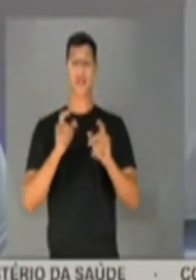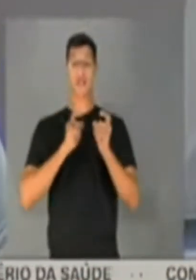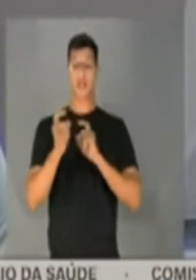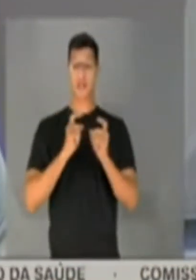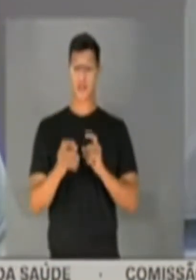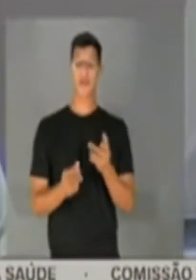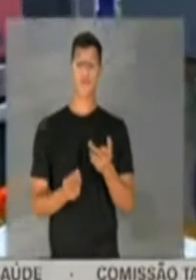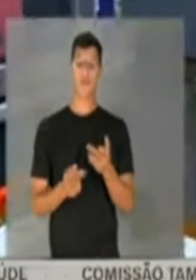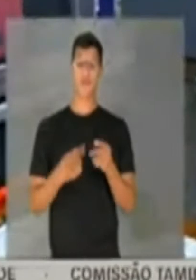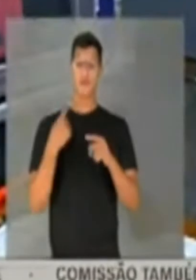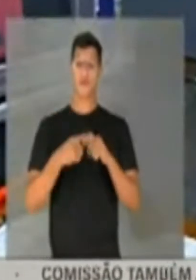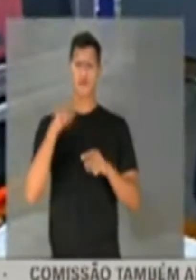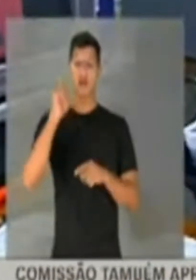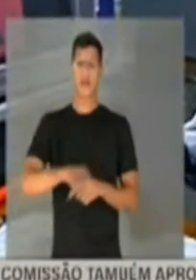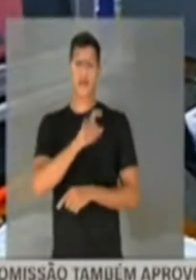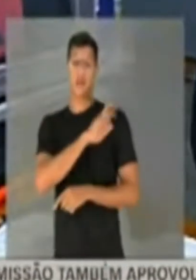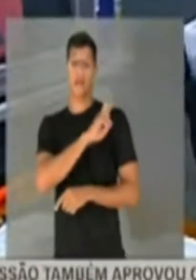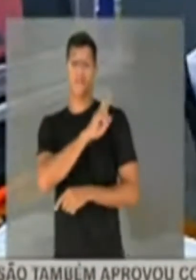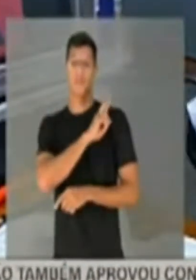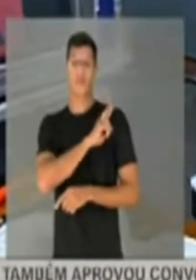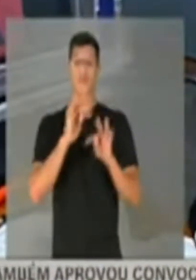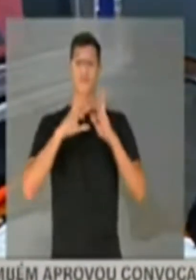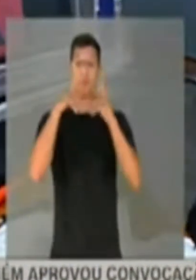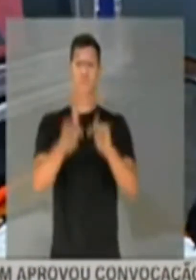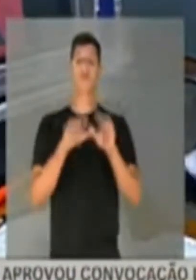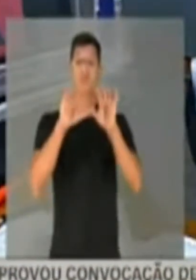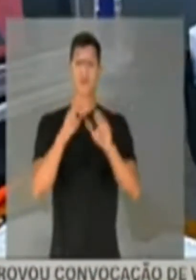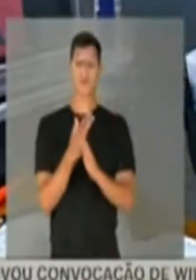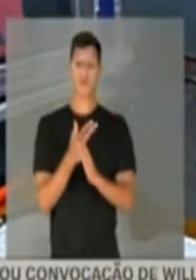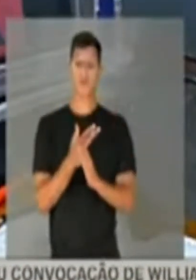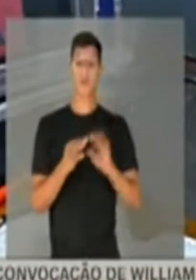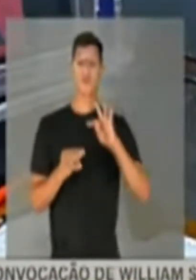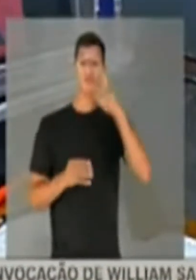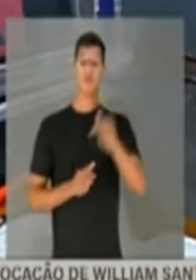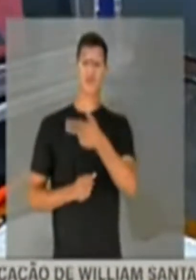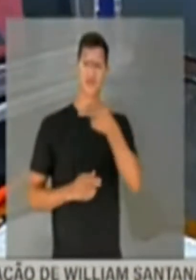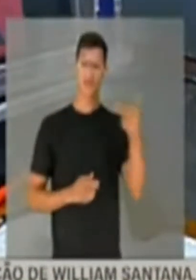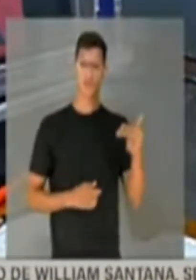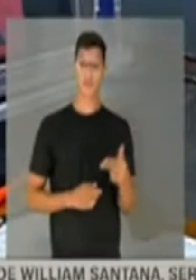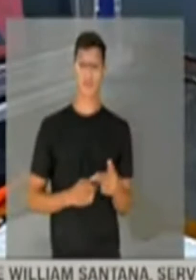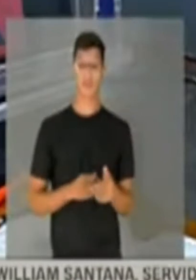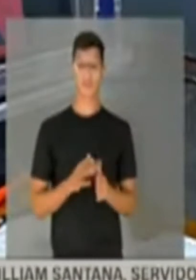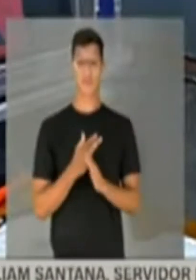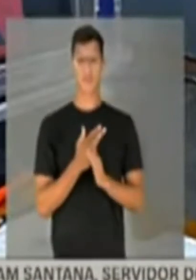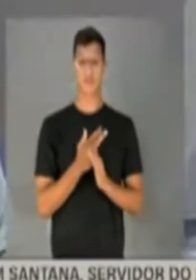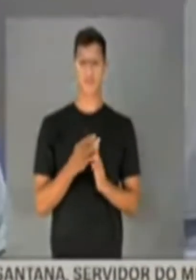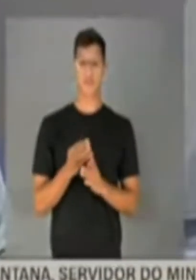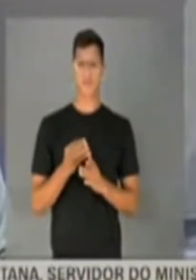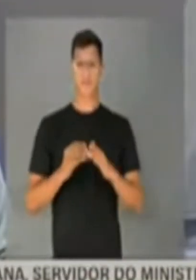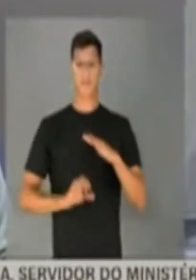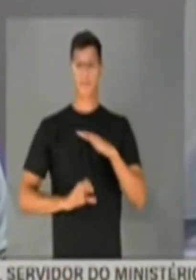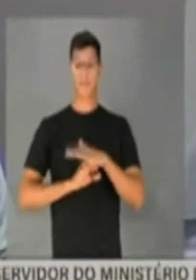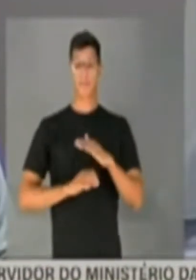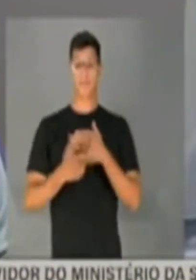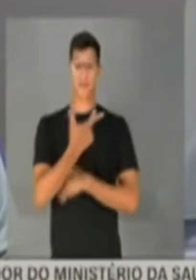Muito complicado, porque ele é responsável por tudo isso, eu, por todas essas coisas que aconteceram. Eu não escolho a empresa que vende vacina para o